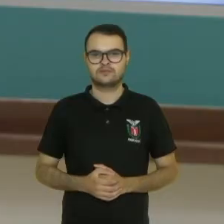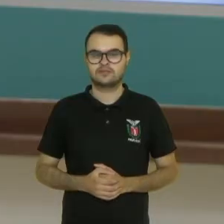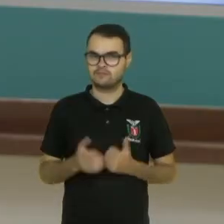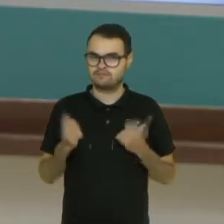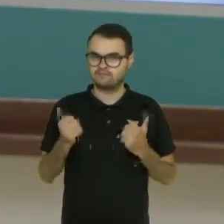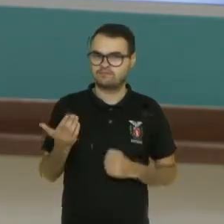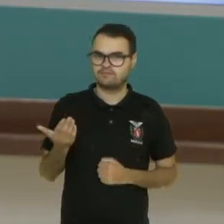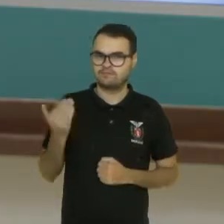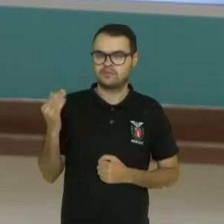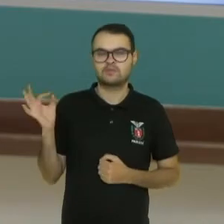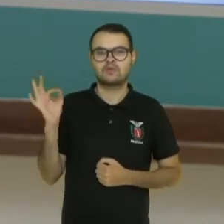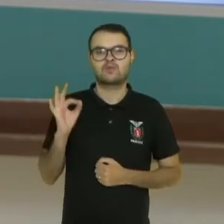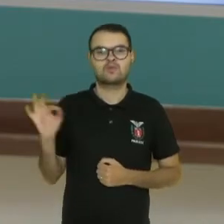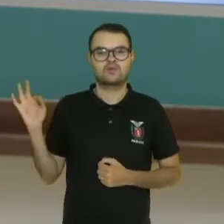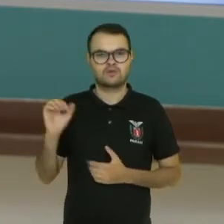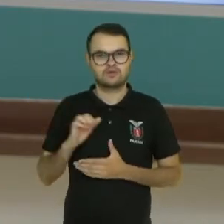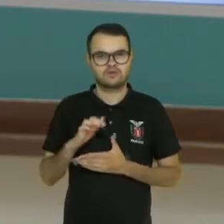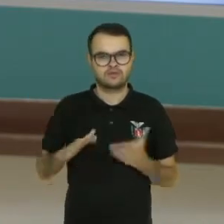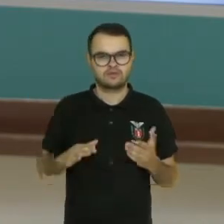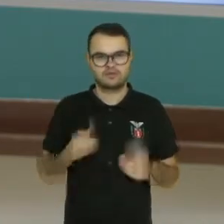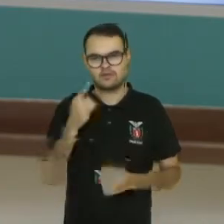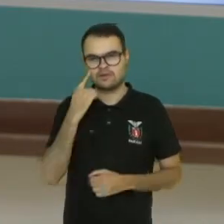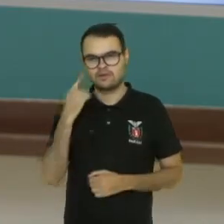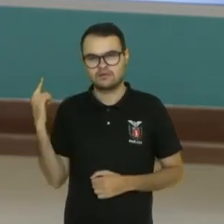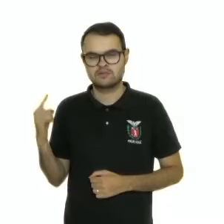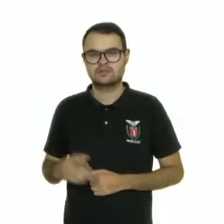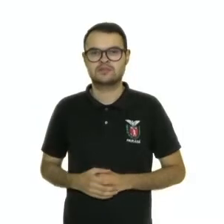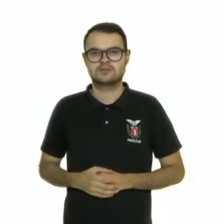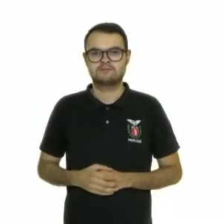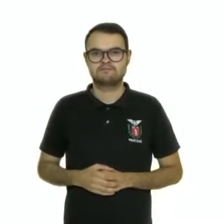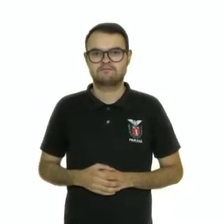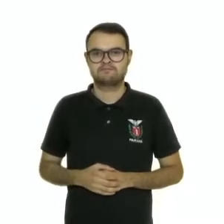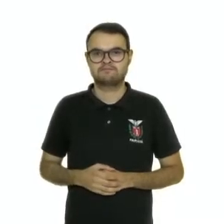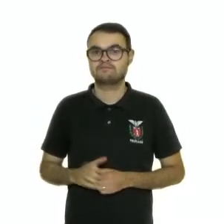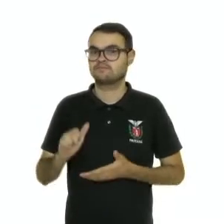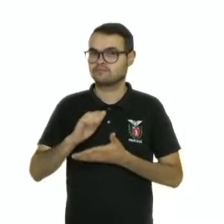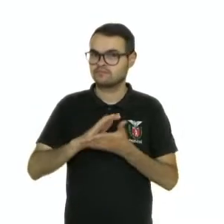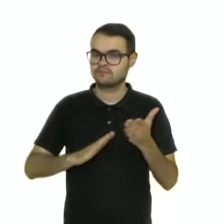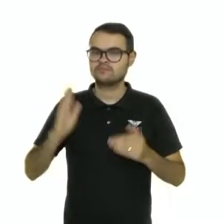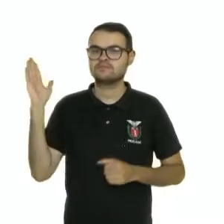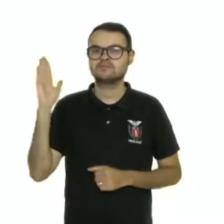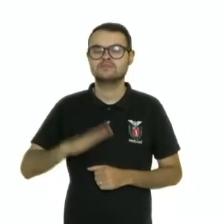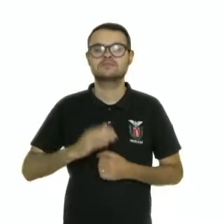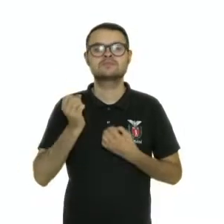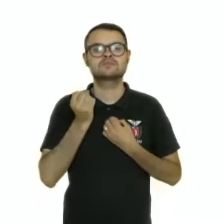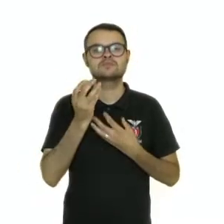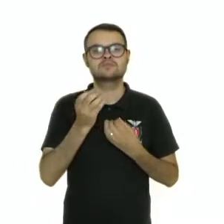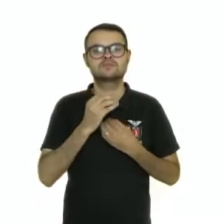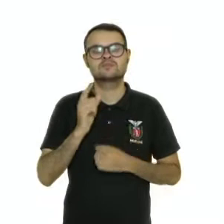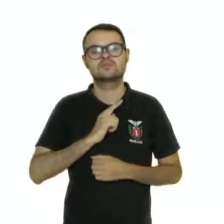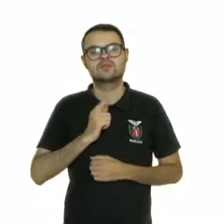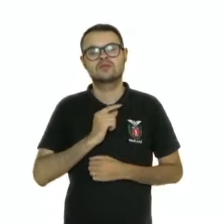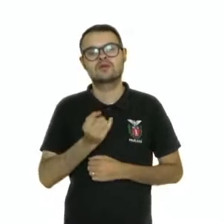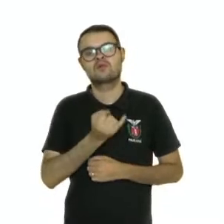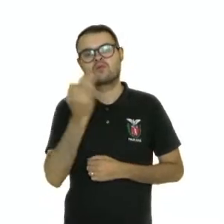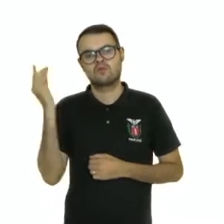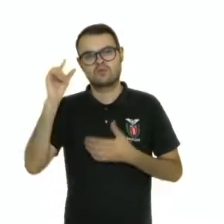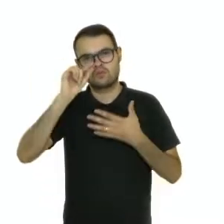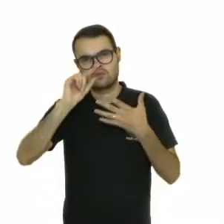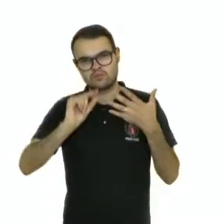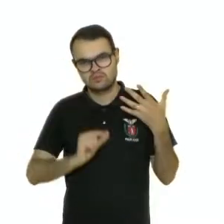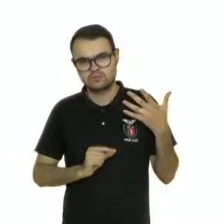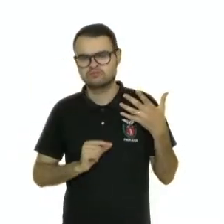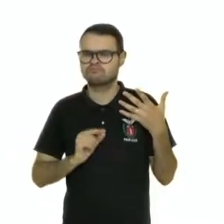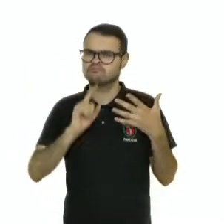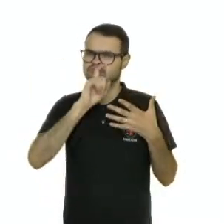Vamos para a correção da atividade? Olha só, o exercício traz o enunciado, que temos alguns elementos, né, hipotéticos, e